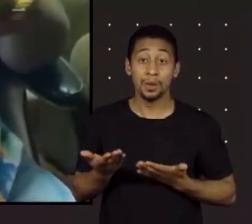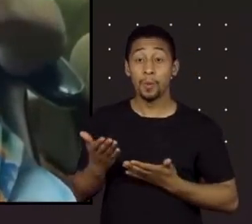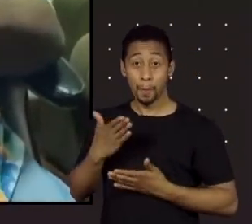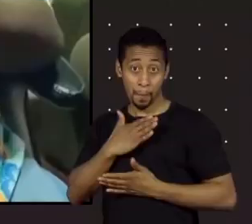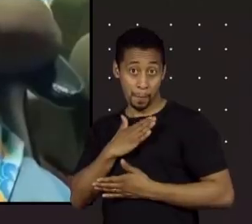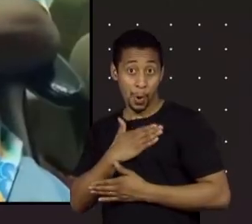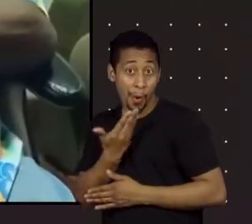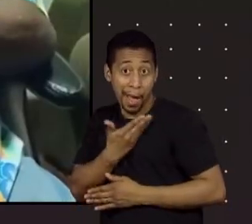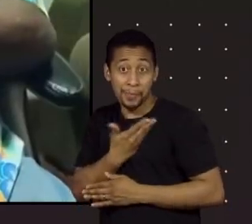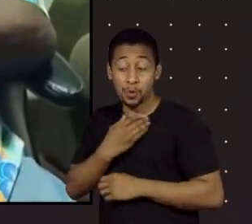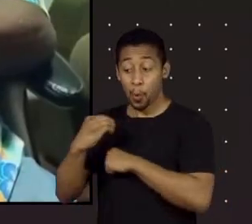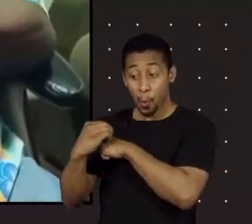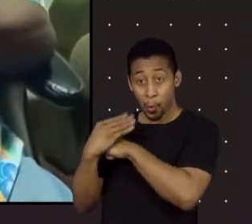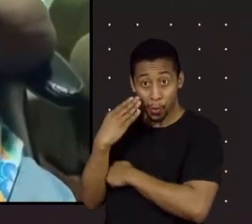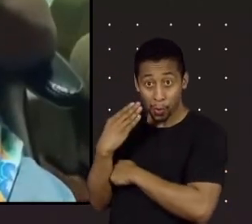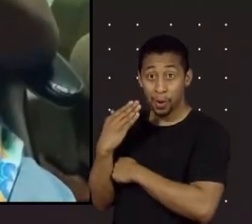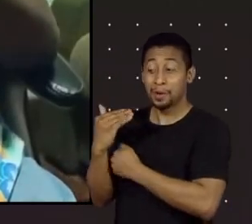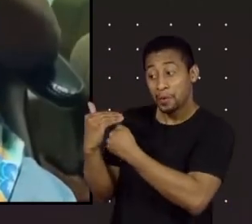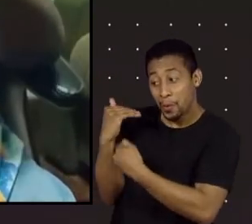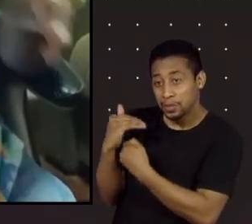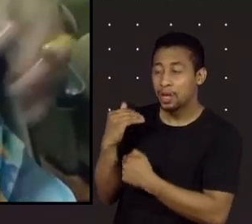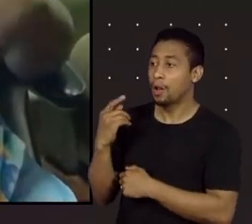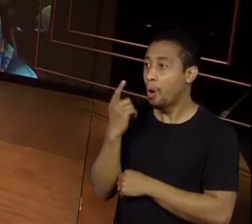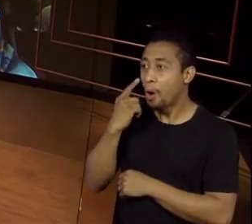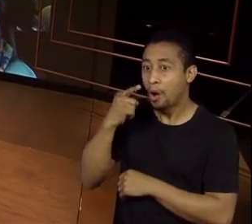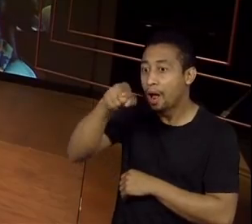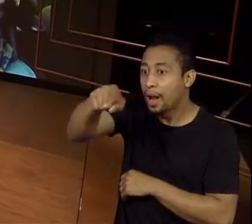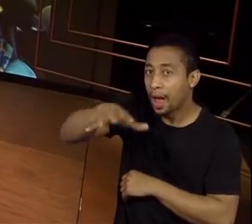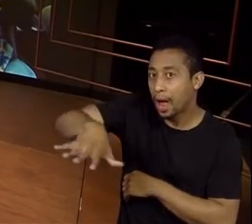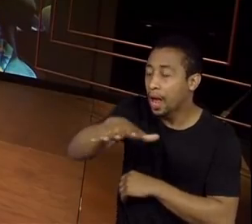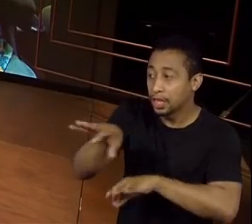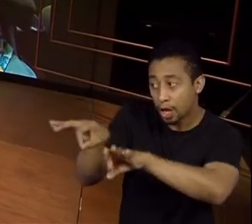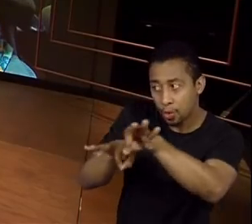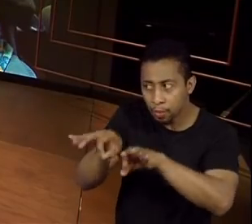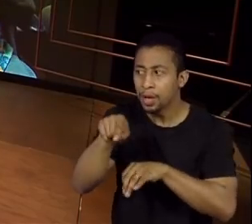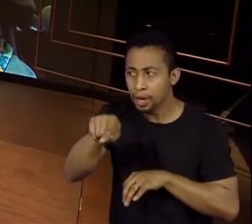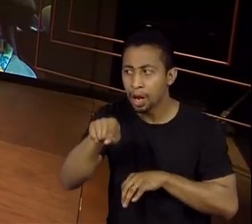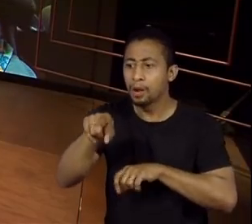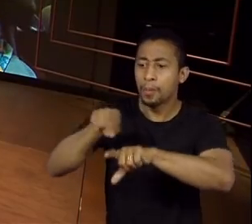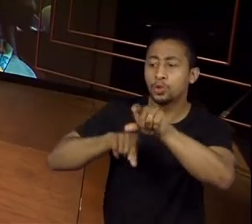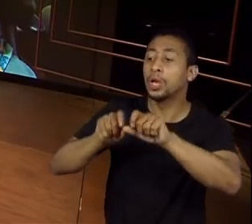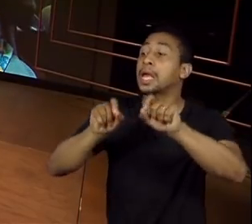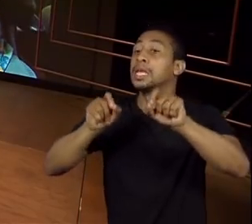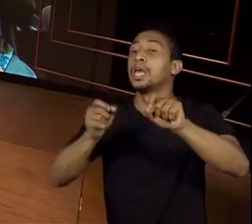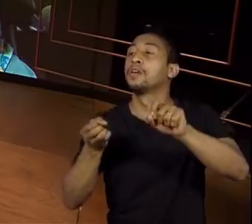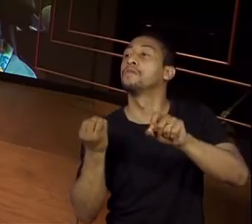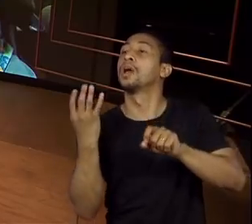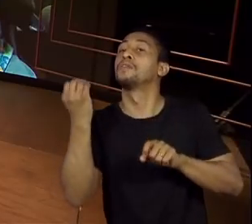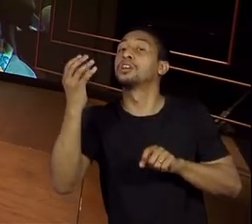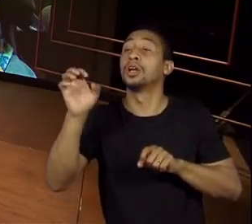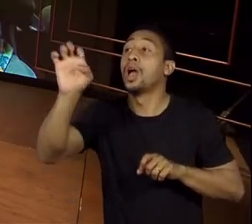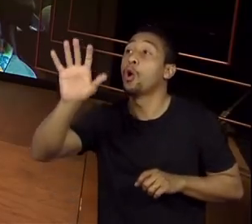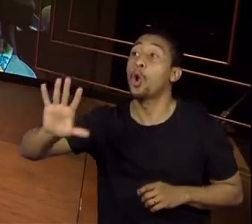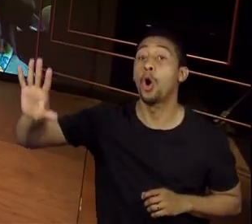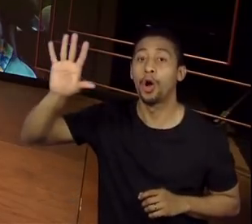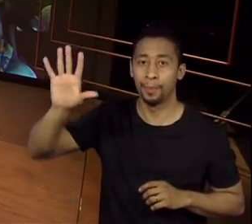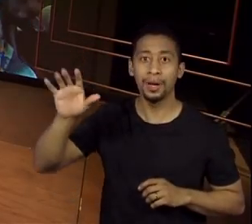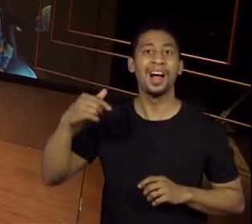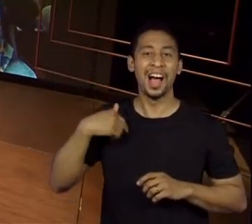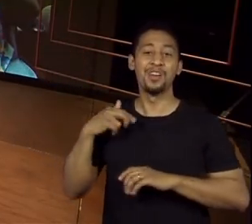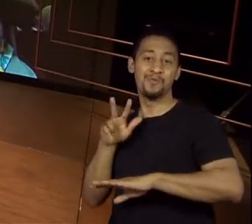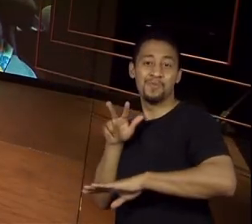eu fui lá, né, que falaram, já estão preparando o pessoal para mandar para a Europa e tal. E eu estava lá